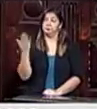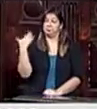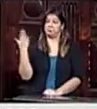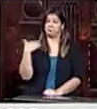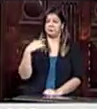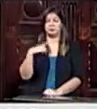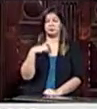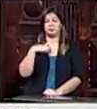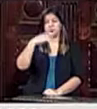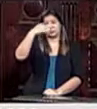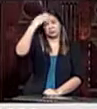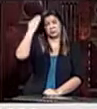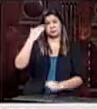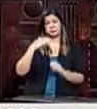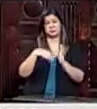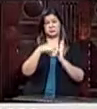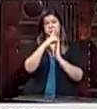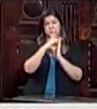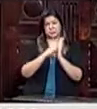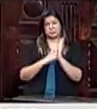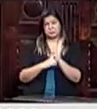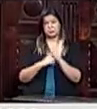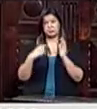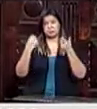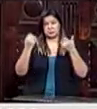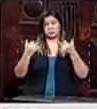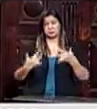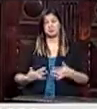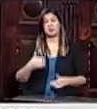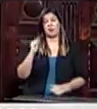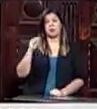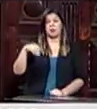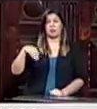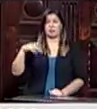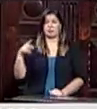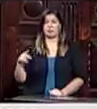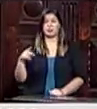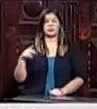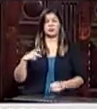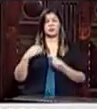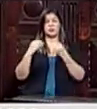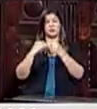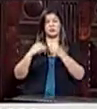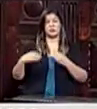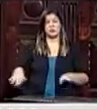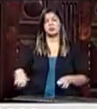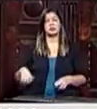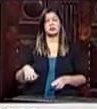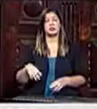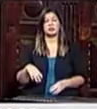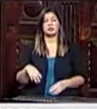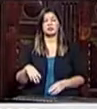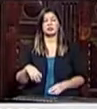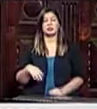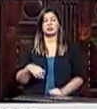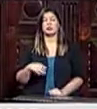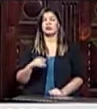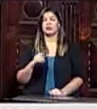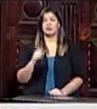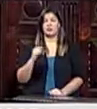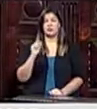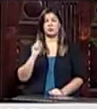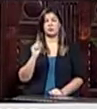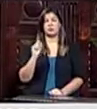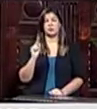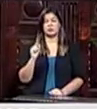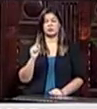decreto, mexeu lá na regulamentação da ANP, prejudicando o Rio na fórmula de